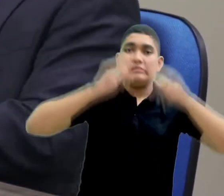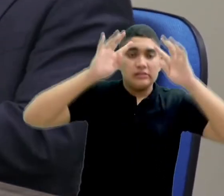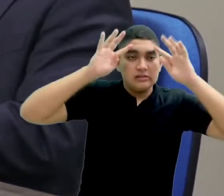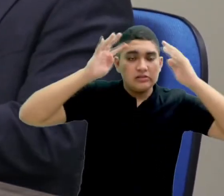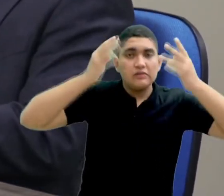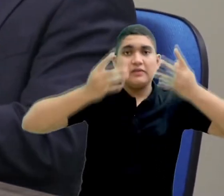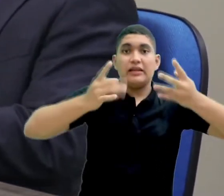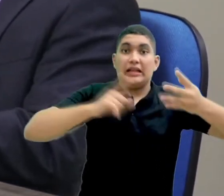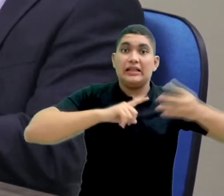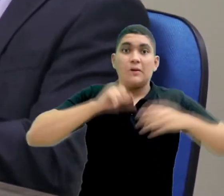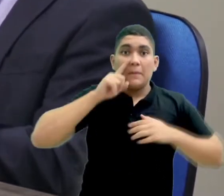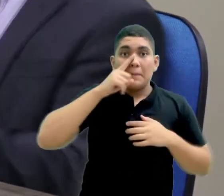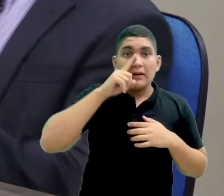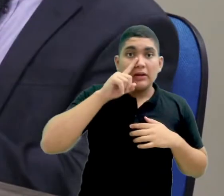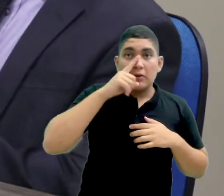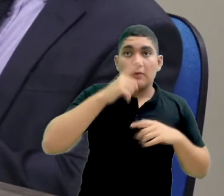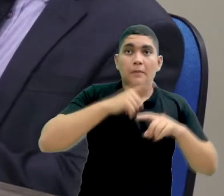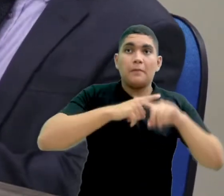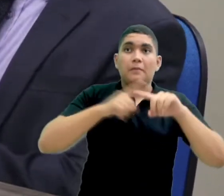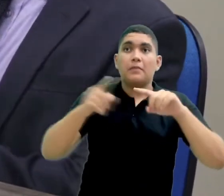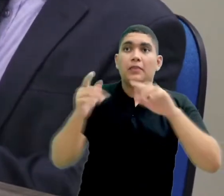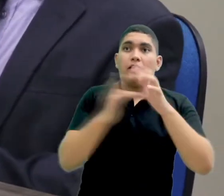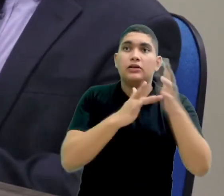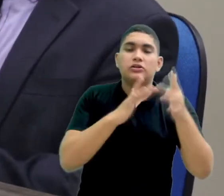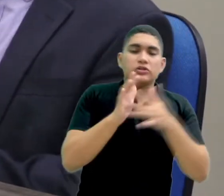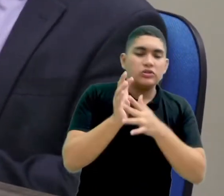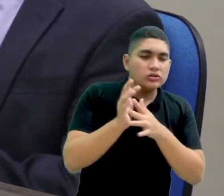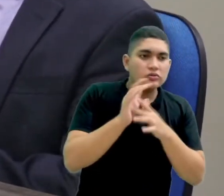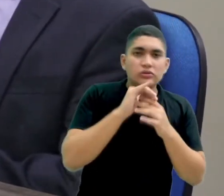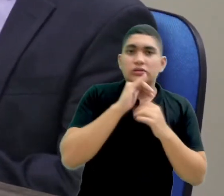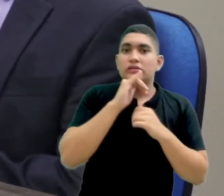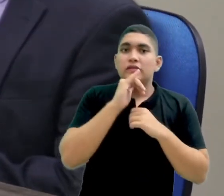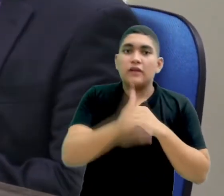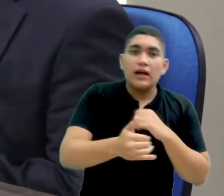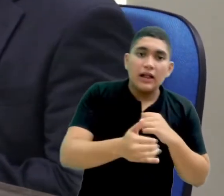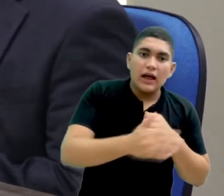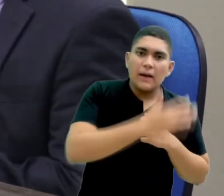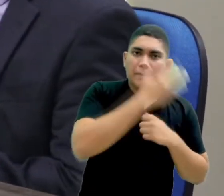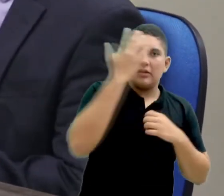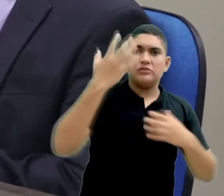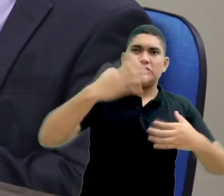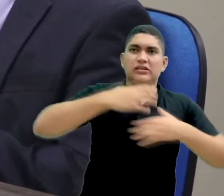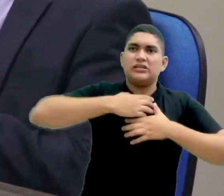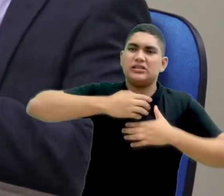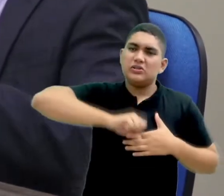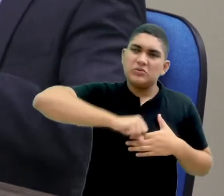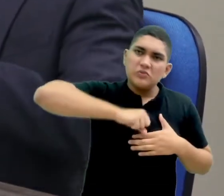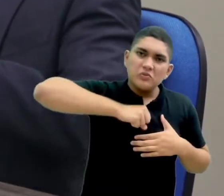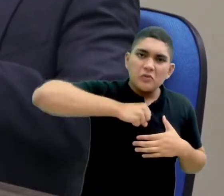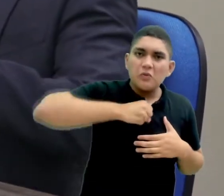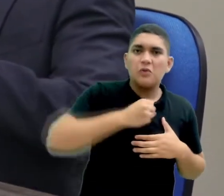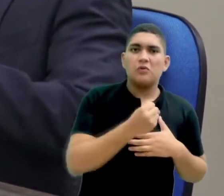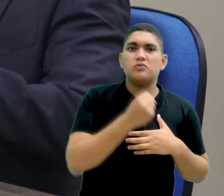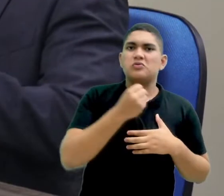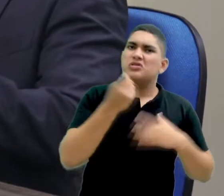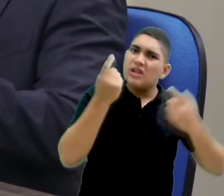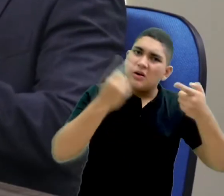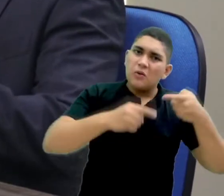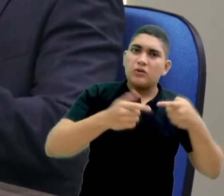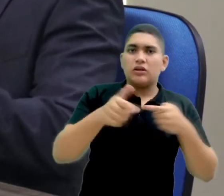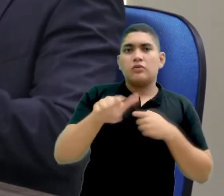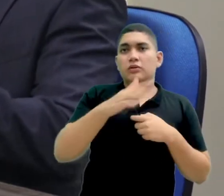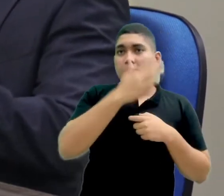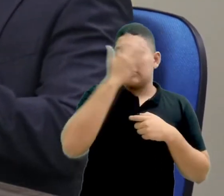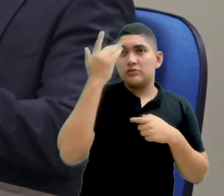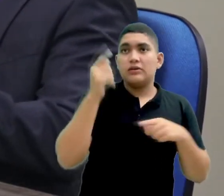que Jesus ele aborda tanto a pessoa que está com seu ódio ali, esse desejo de vingança, quanto ele também